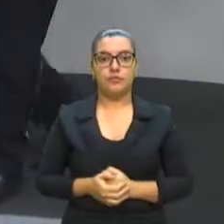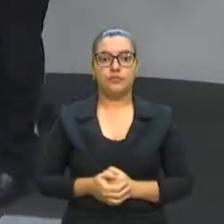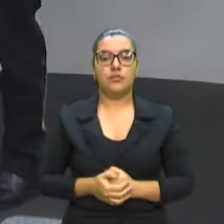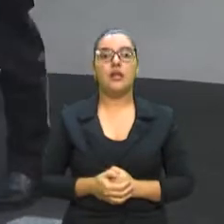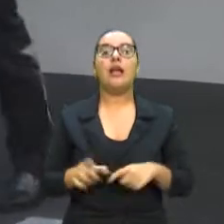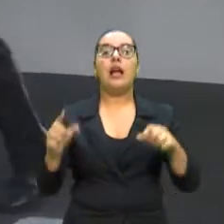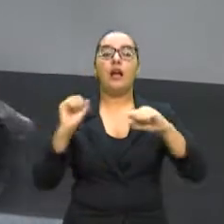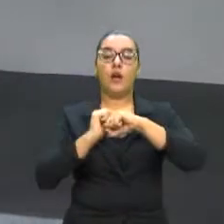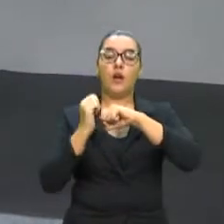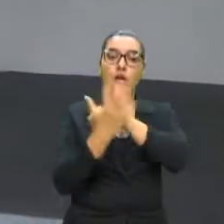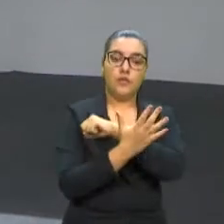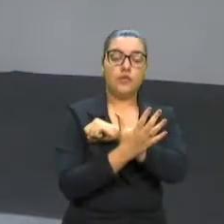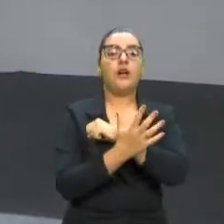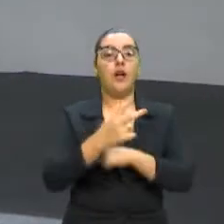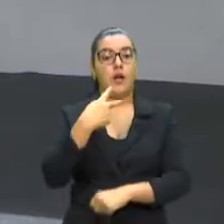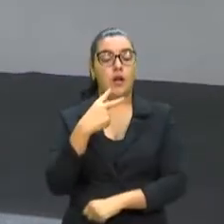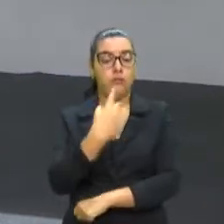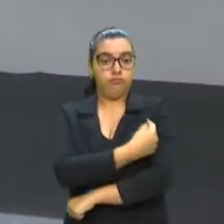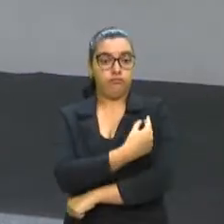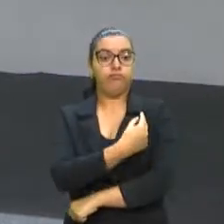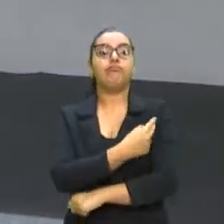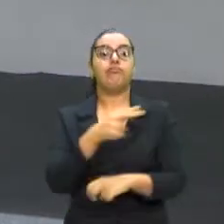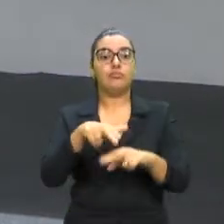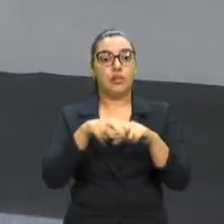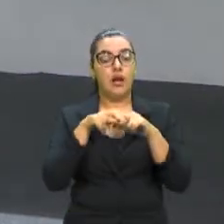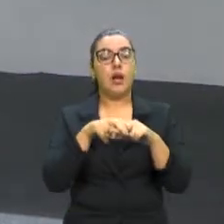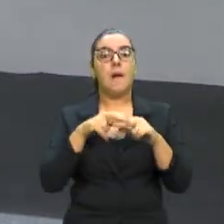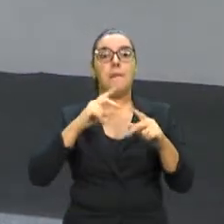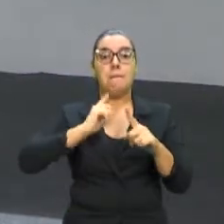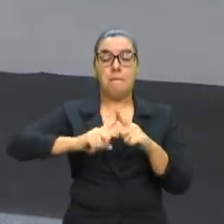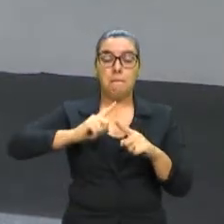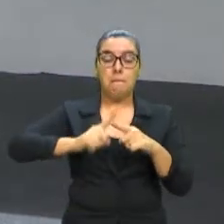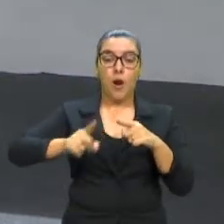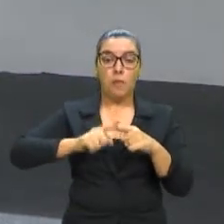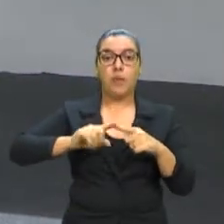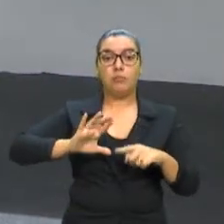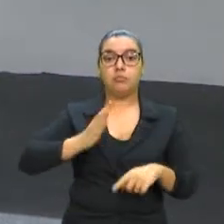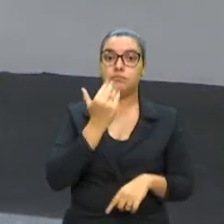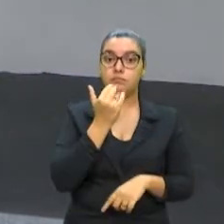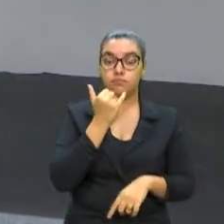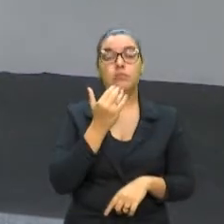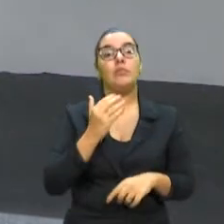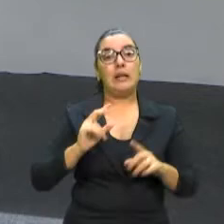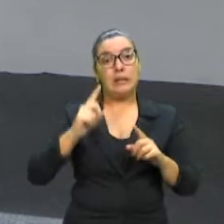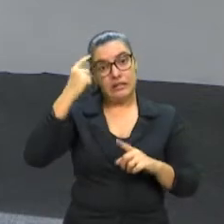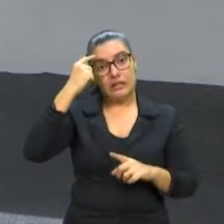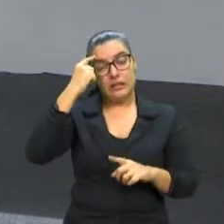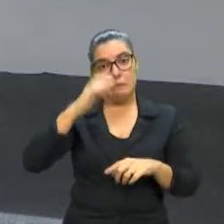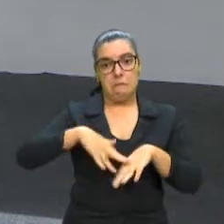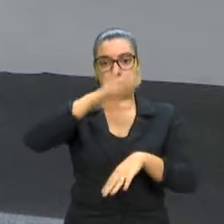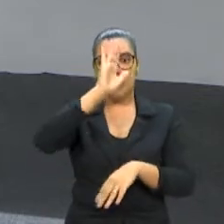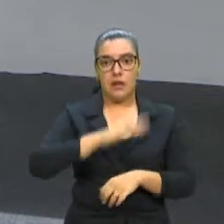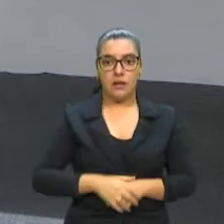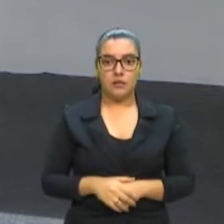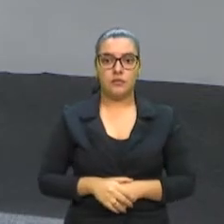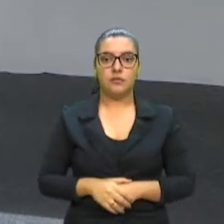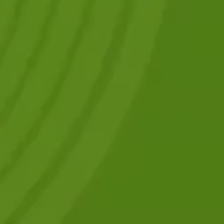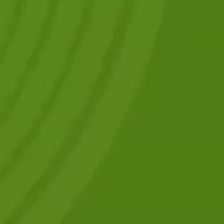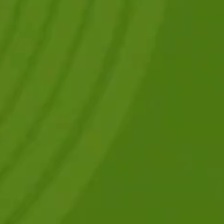do coronavírus aumenta os distúrbios alimentares em todo o mundo. Agora são 8h41, a gente volta já.